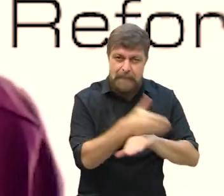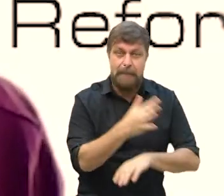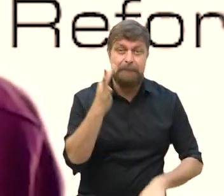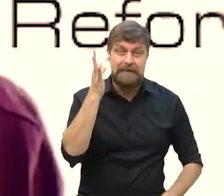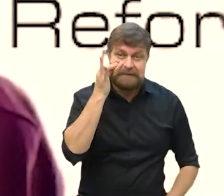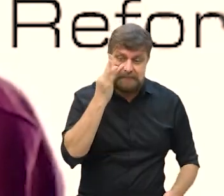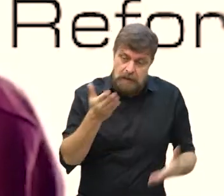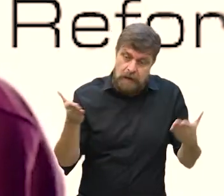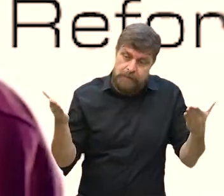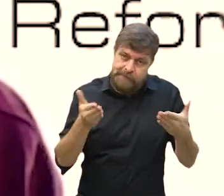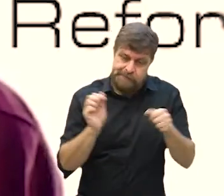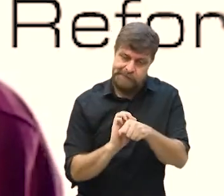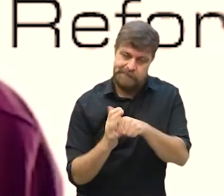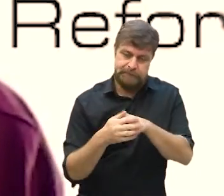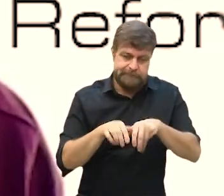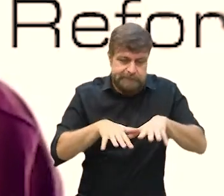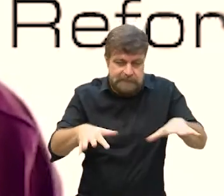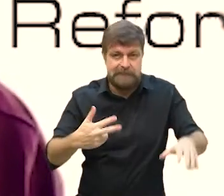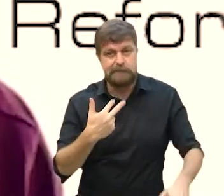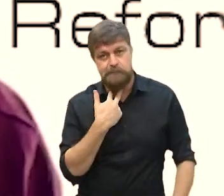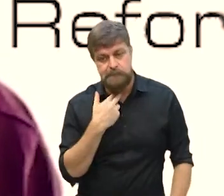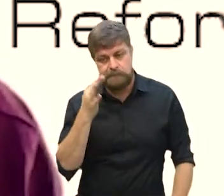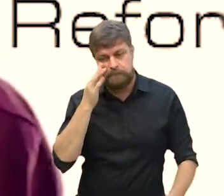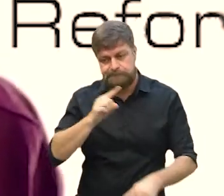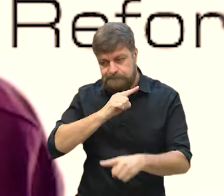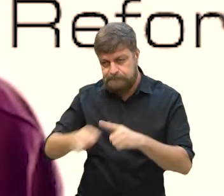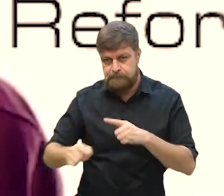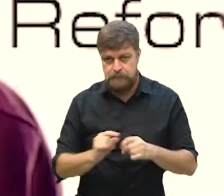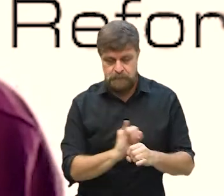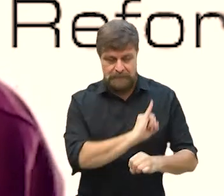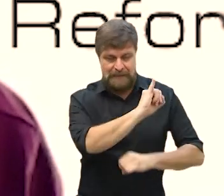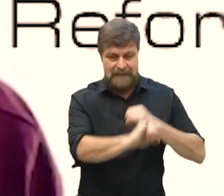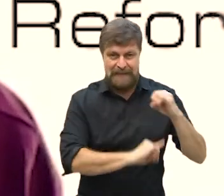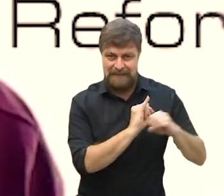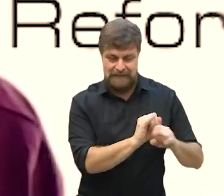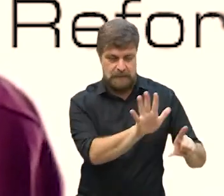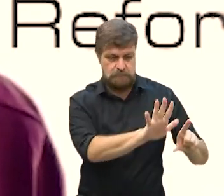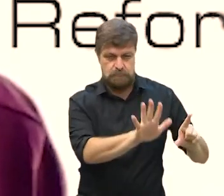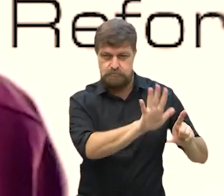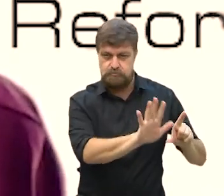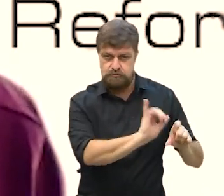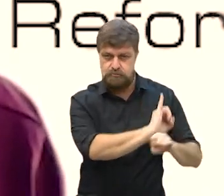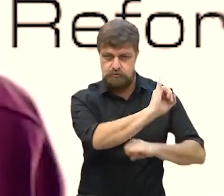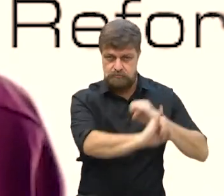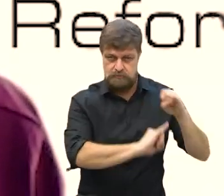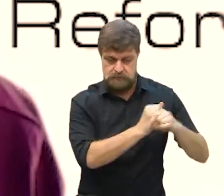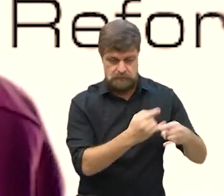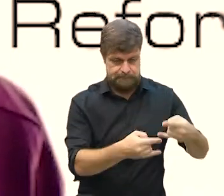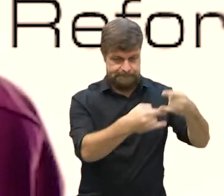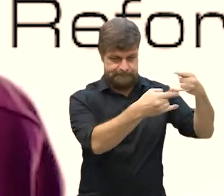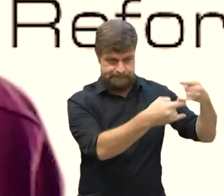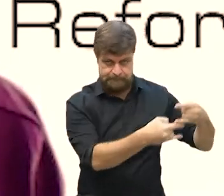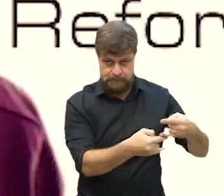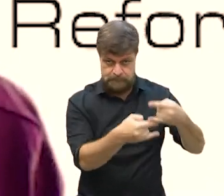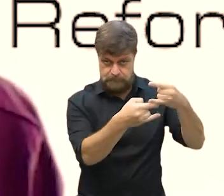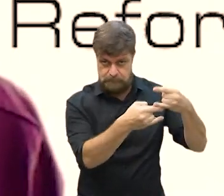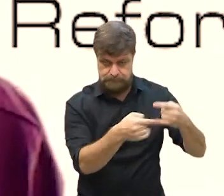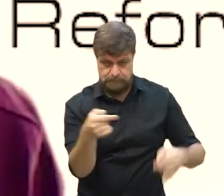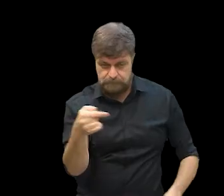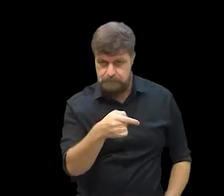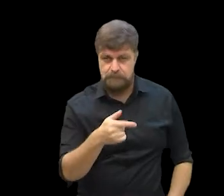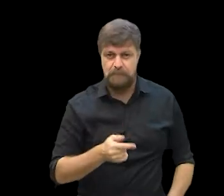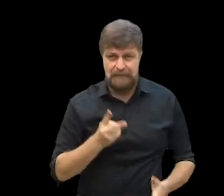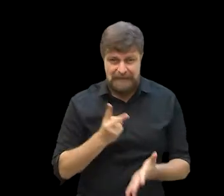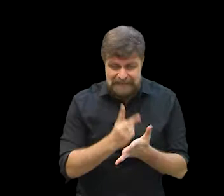são presenciais, mas agora, desde que começou a pandemia, as reuniões são virtuais. Então, a gente está